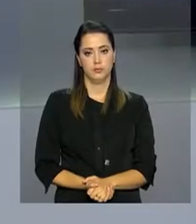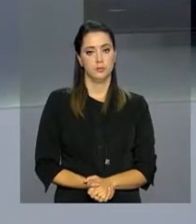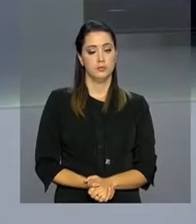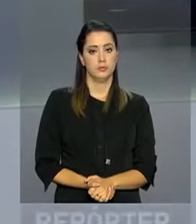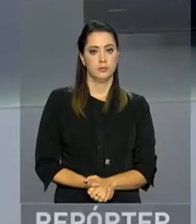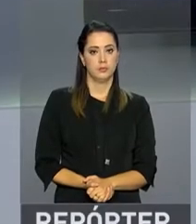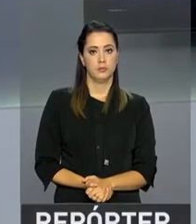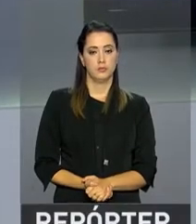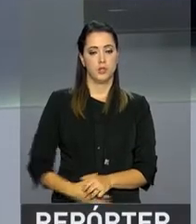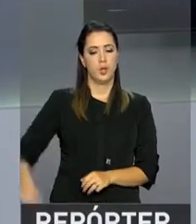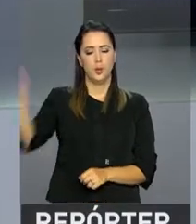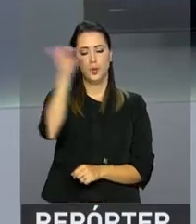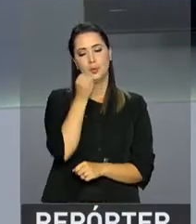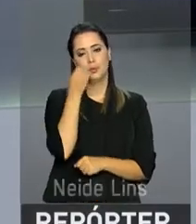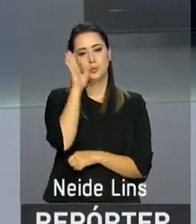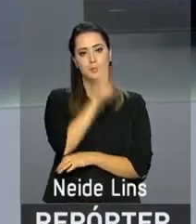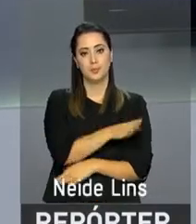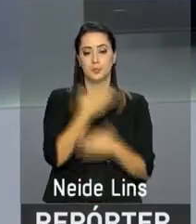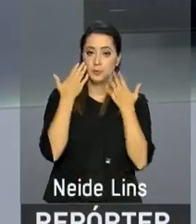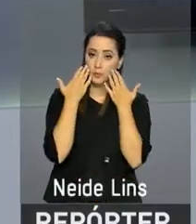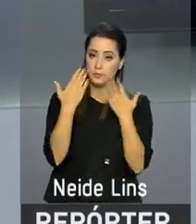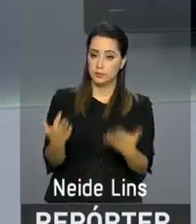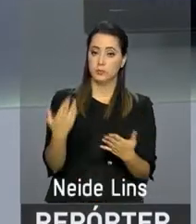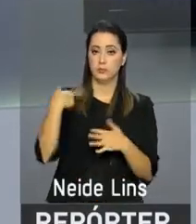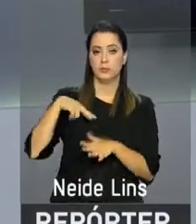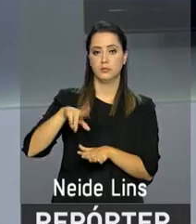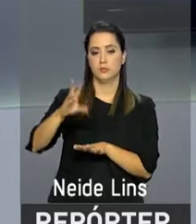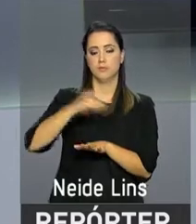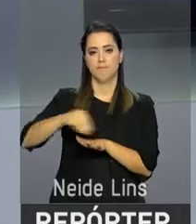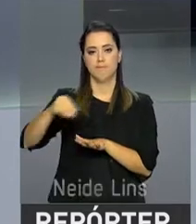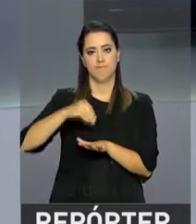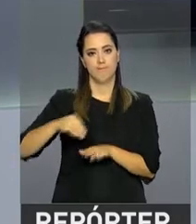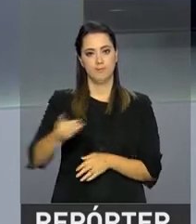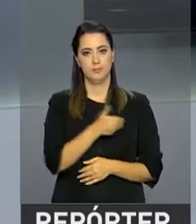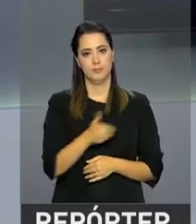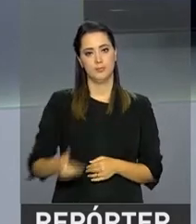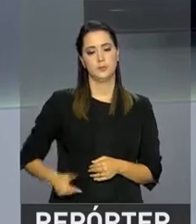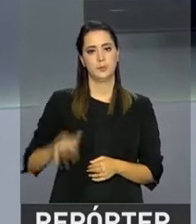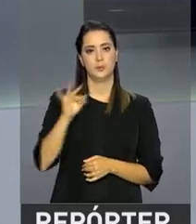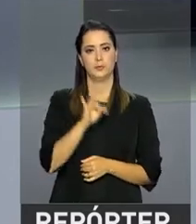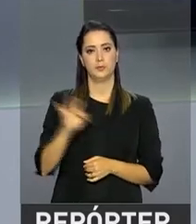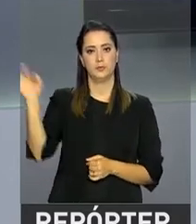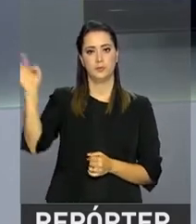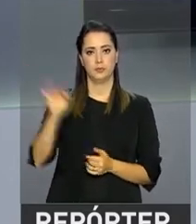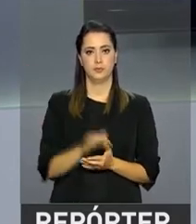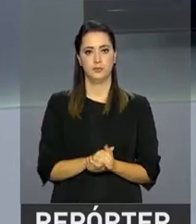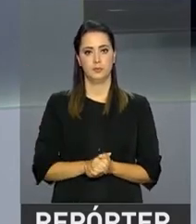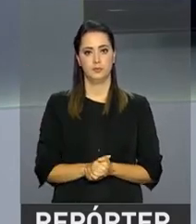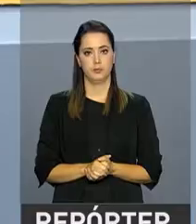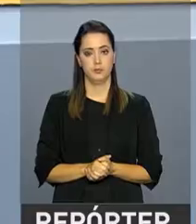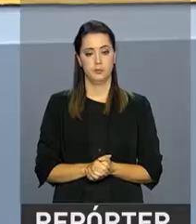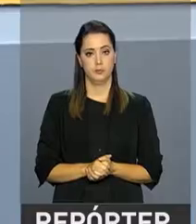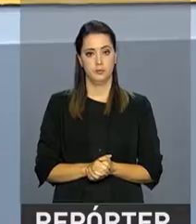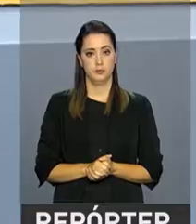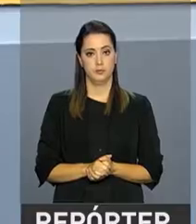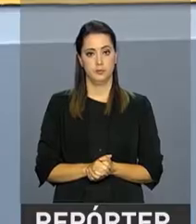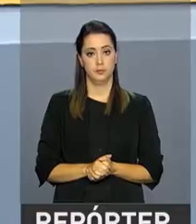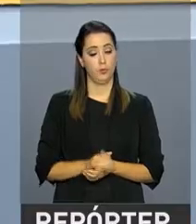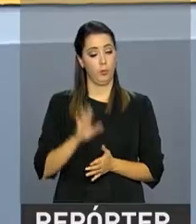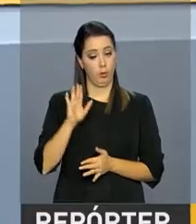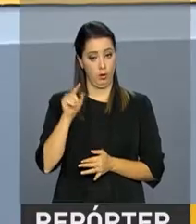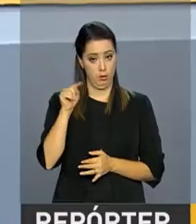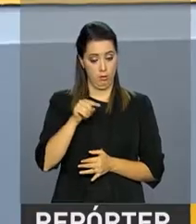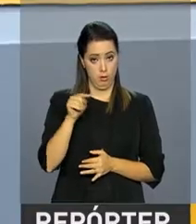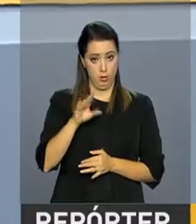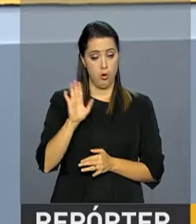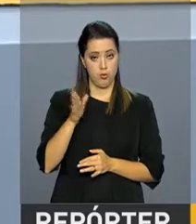olá boa tarde começa aqui mais uma edição do repórter nbr com as notícias do governo federal agora há